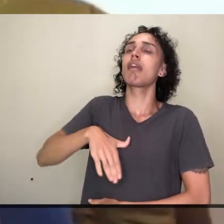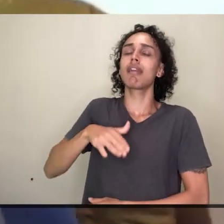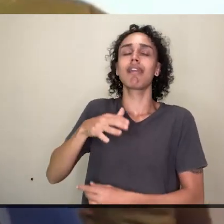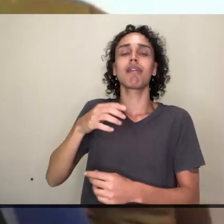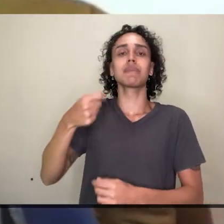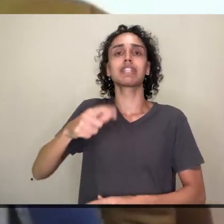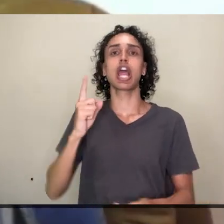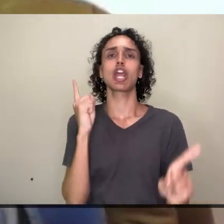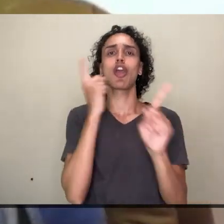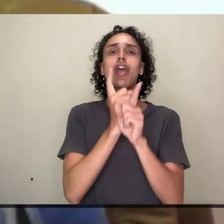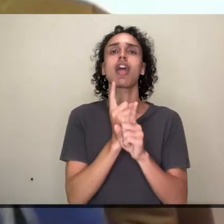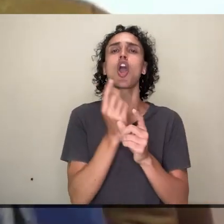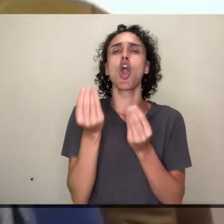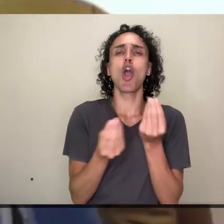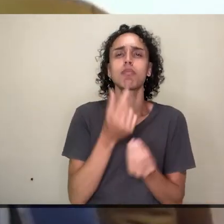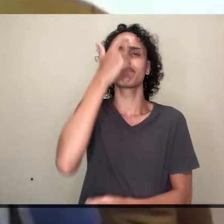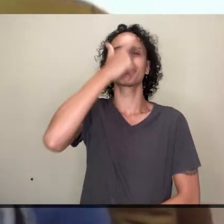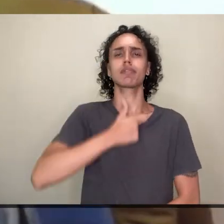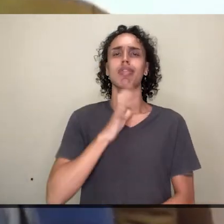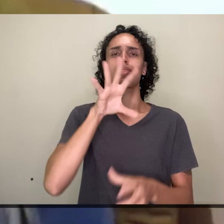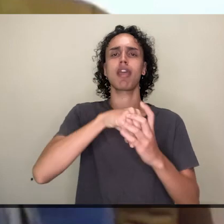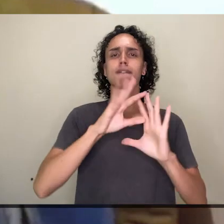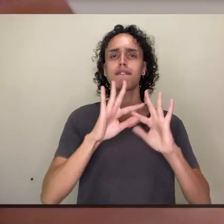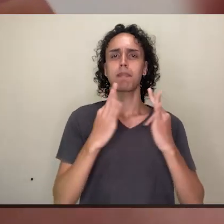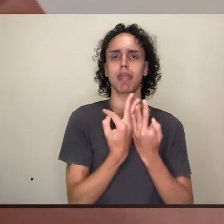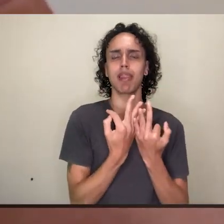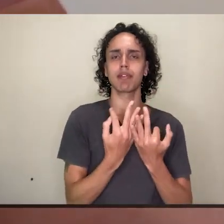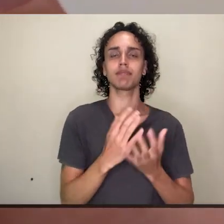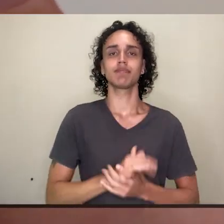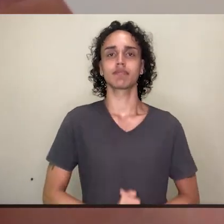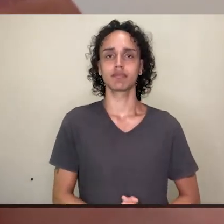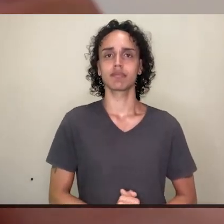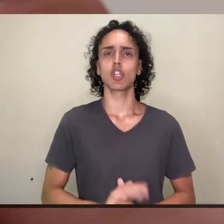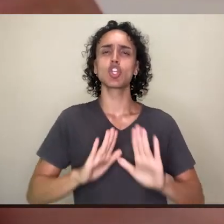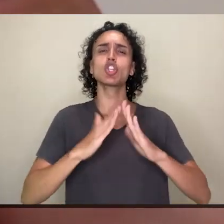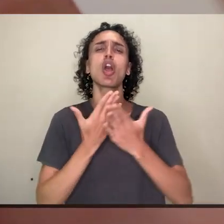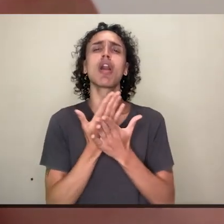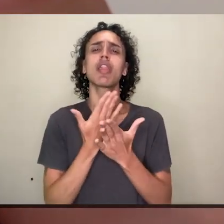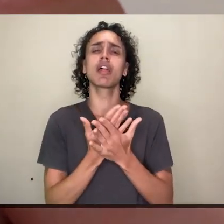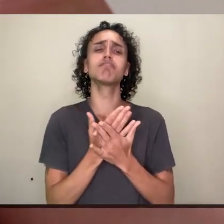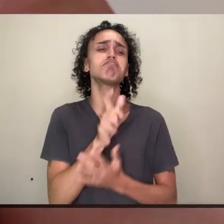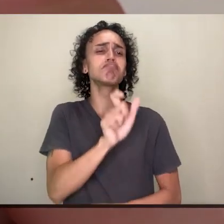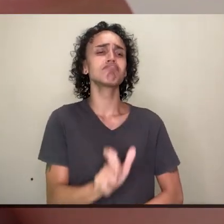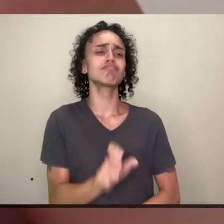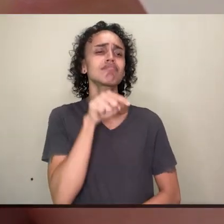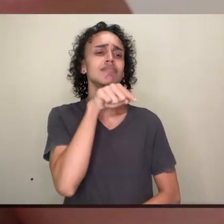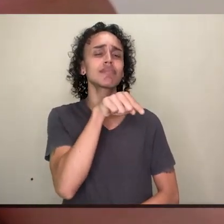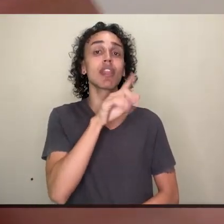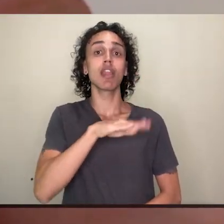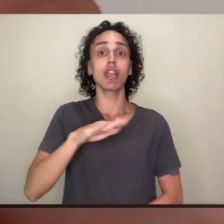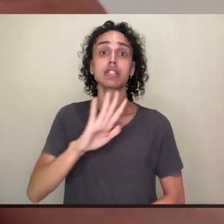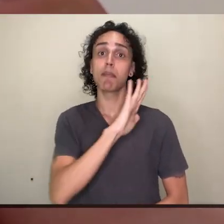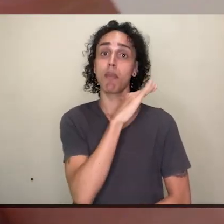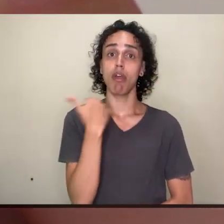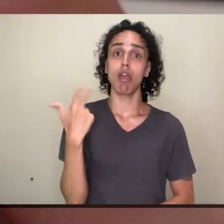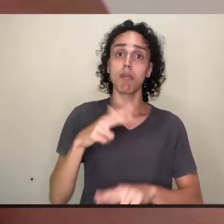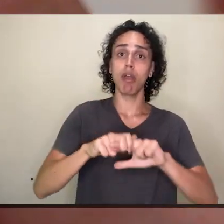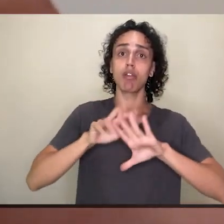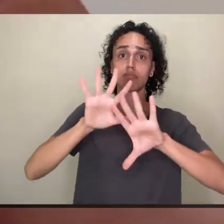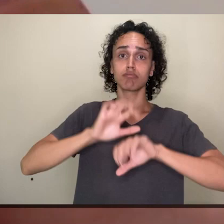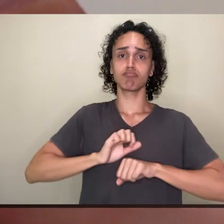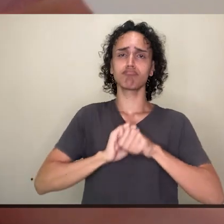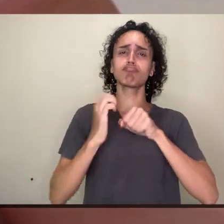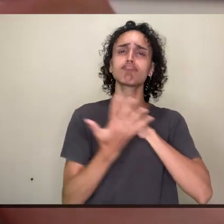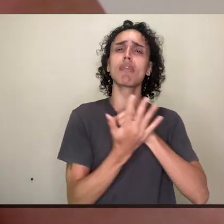eu agora? Então ela precisa se reencontrar dentro de casa. Como a escola pode dar apoio à família de uma criança que perdeu